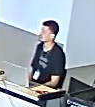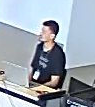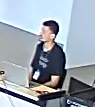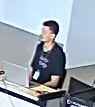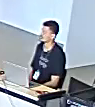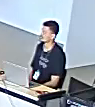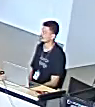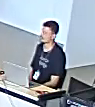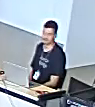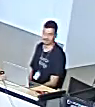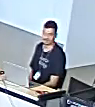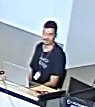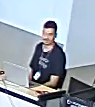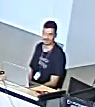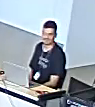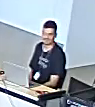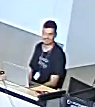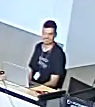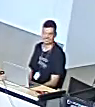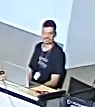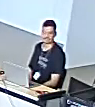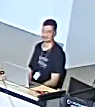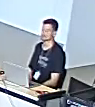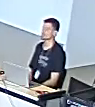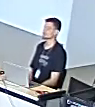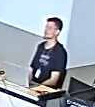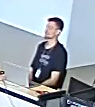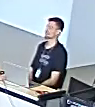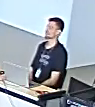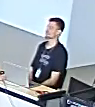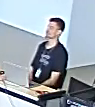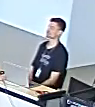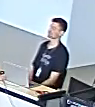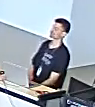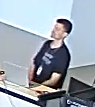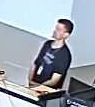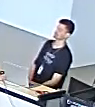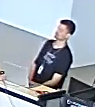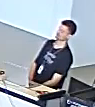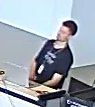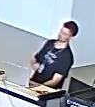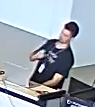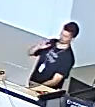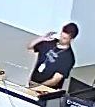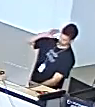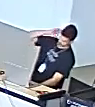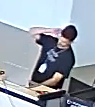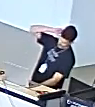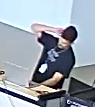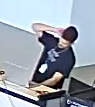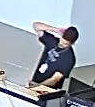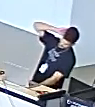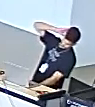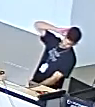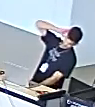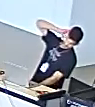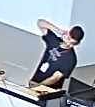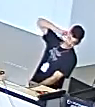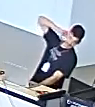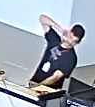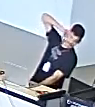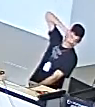os criadores do decreto 5.296. Então, todo o processo voltado pelas políticas públicas